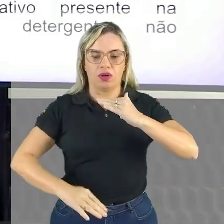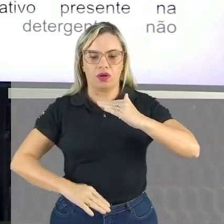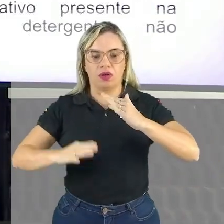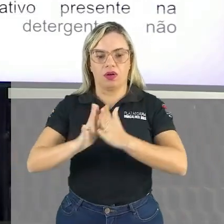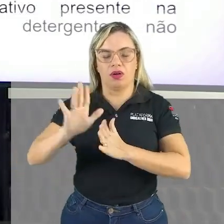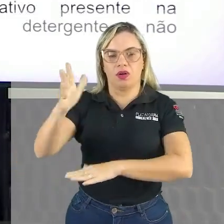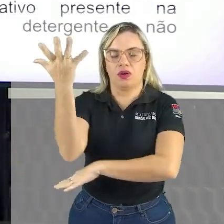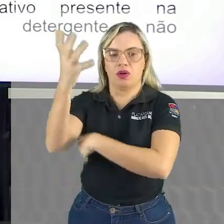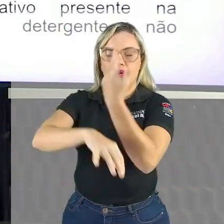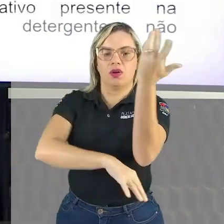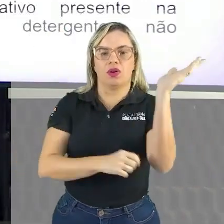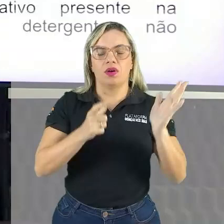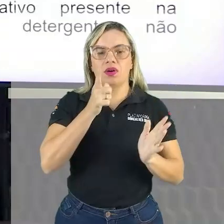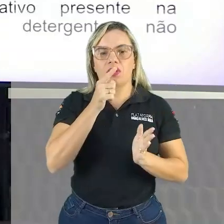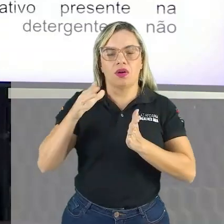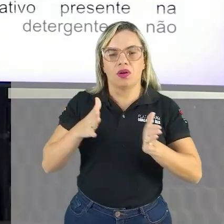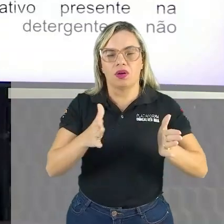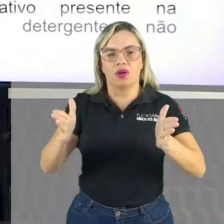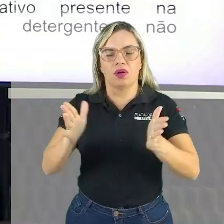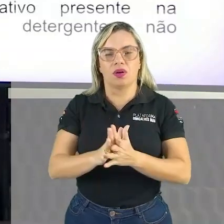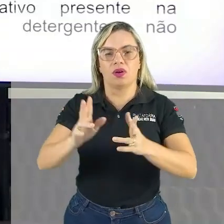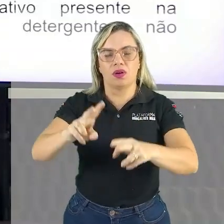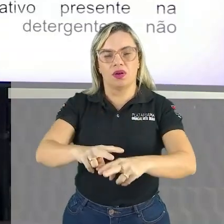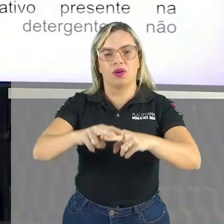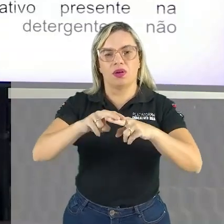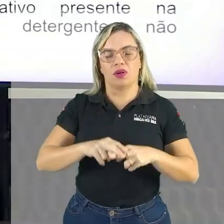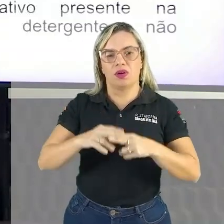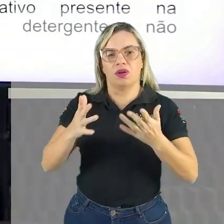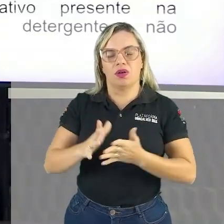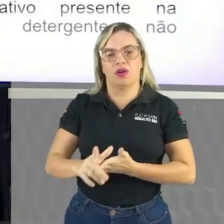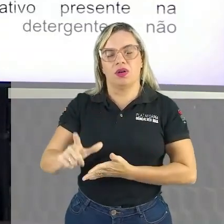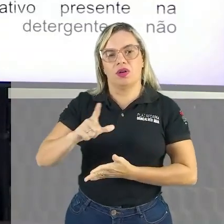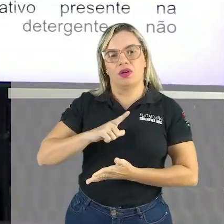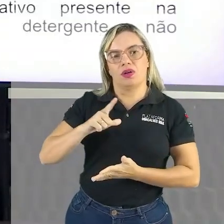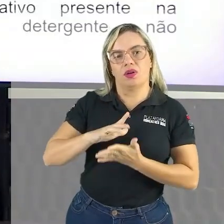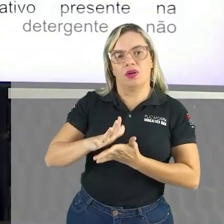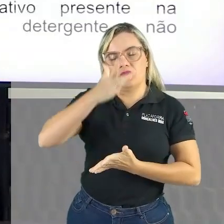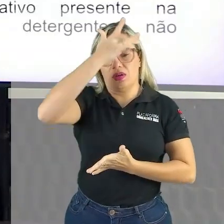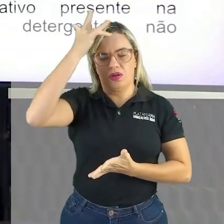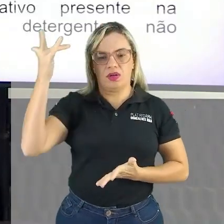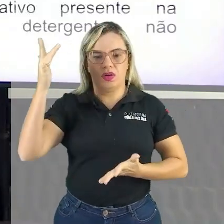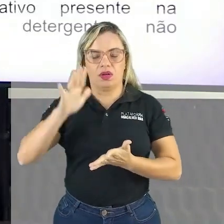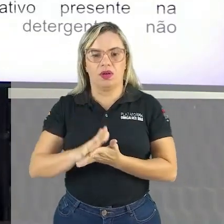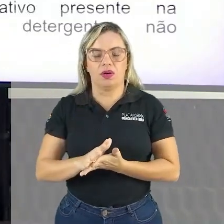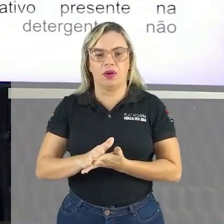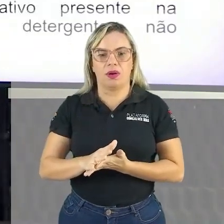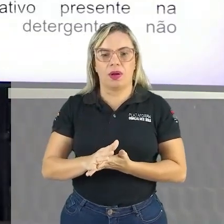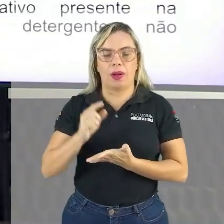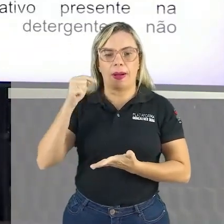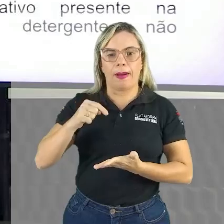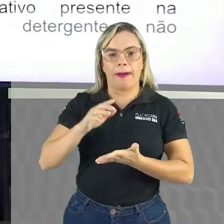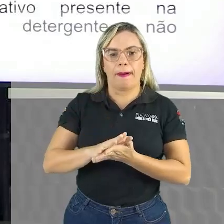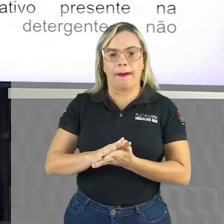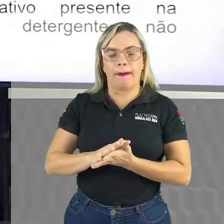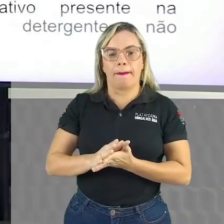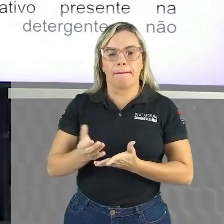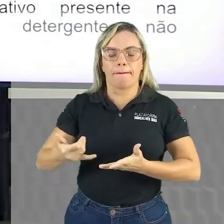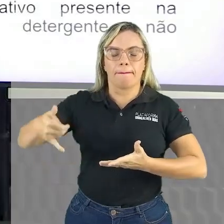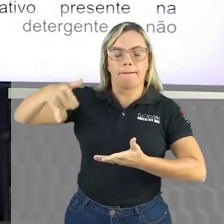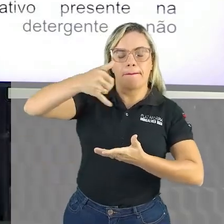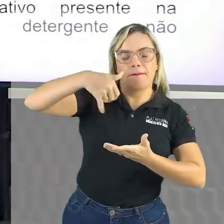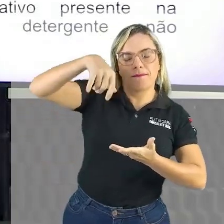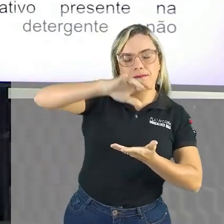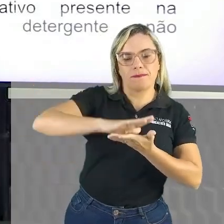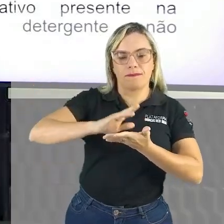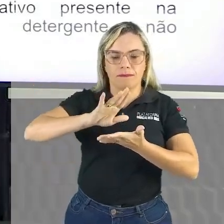É por isso que às vezes, tem gente, por exemplo, termina de fritar alguma coisa. Aí ela vai